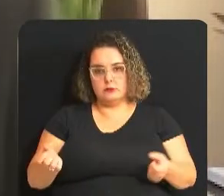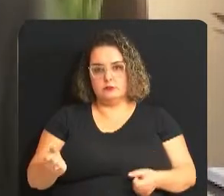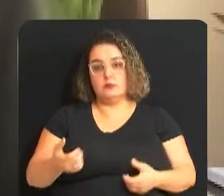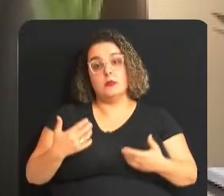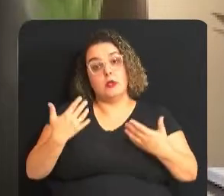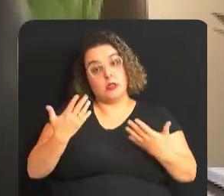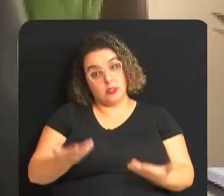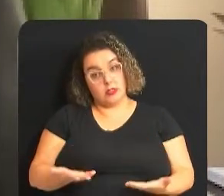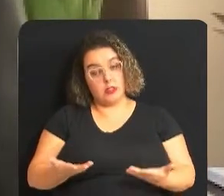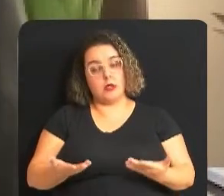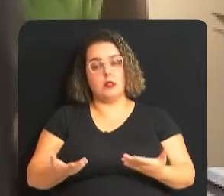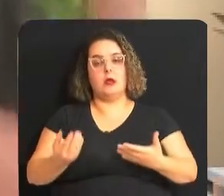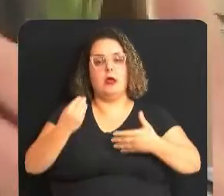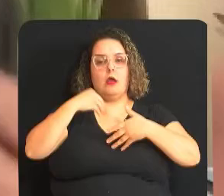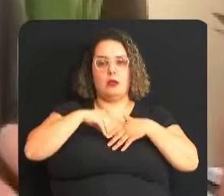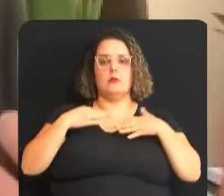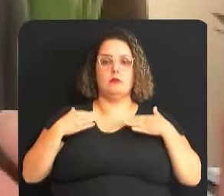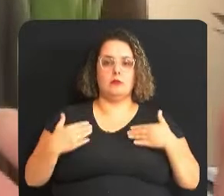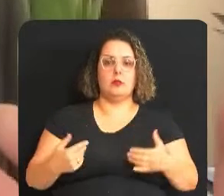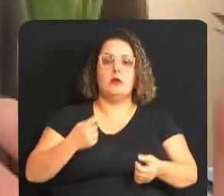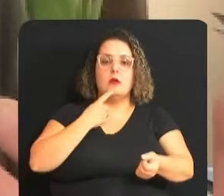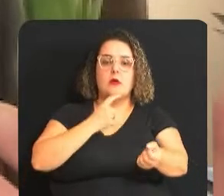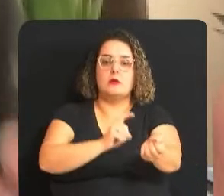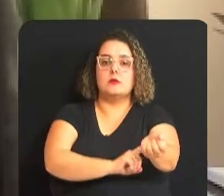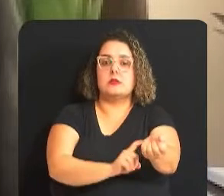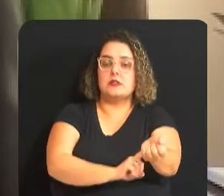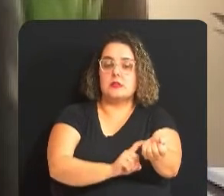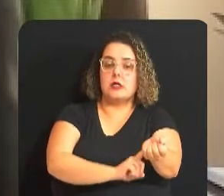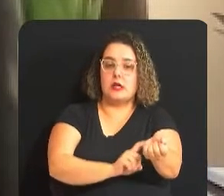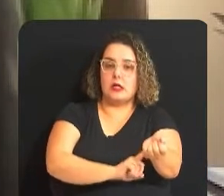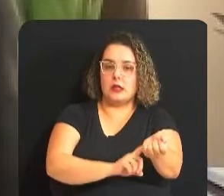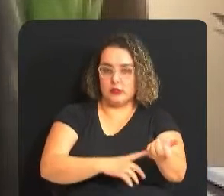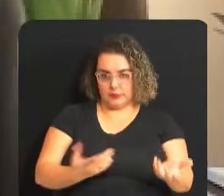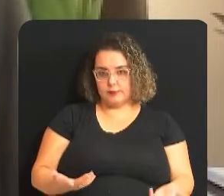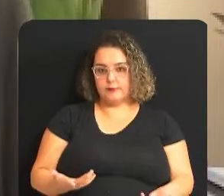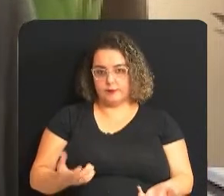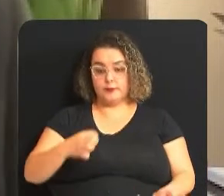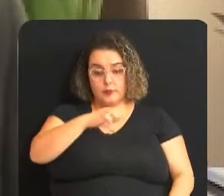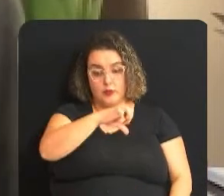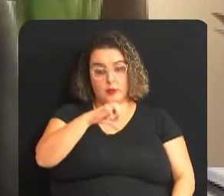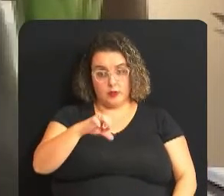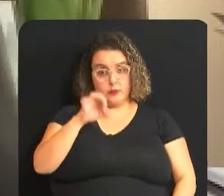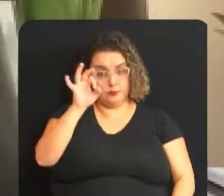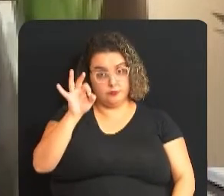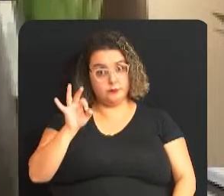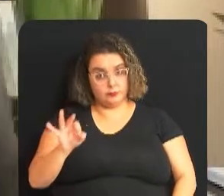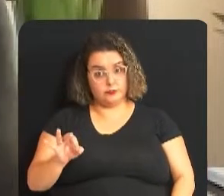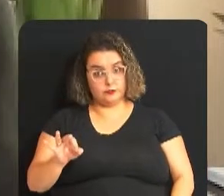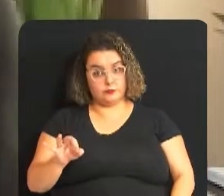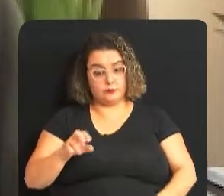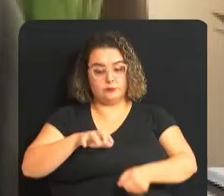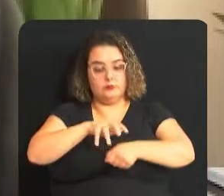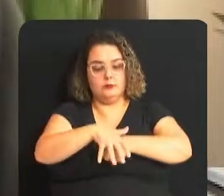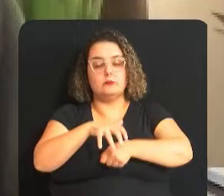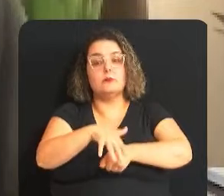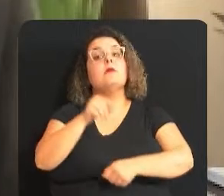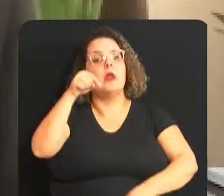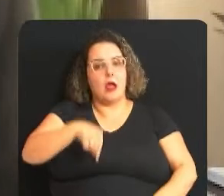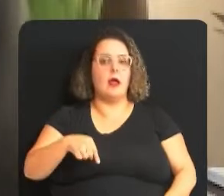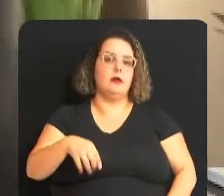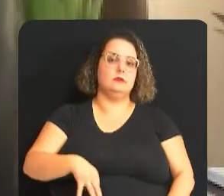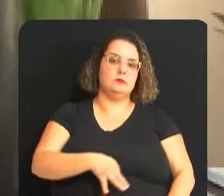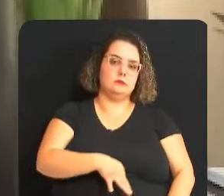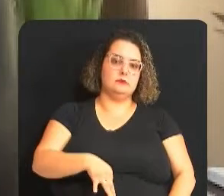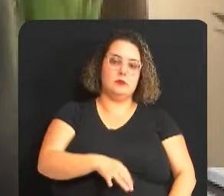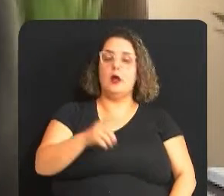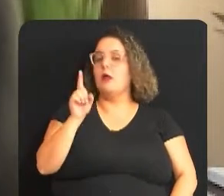bactérias entram para o corpo, vão para o sangue. Tanto que 99% das infecções do corpo vêm do intestino. Não porque